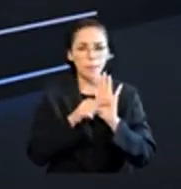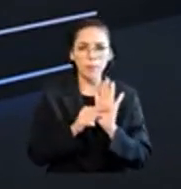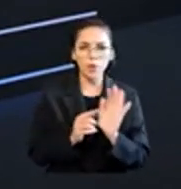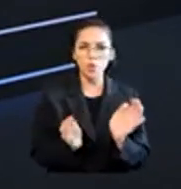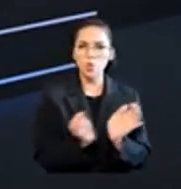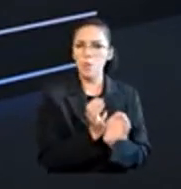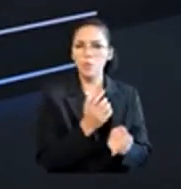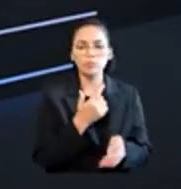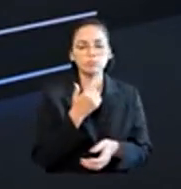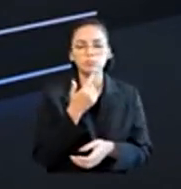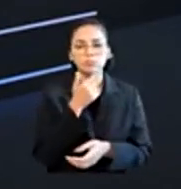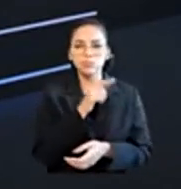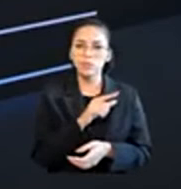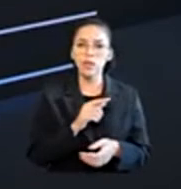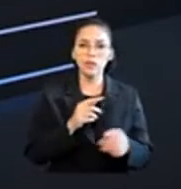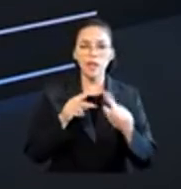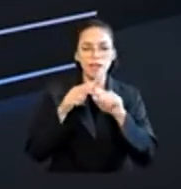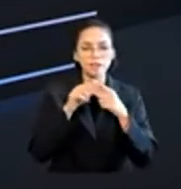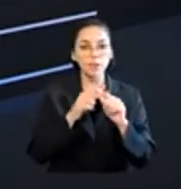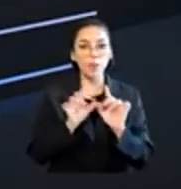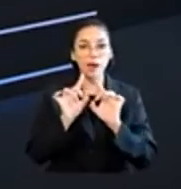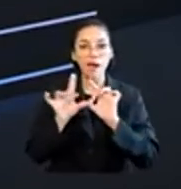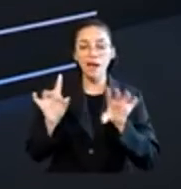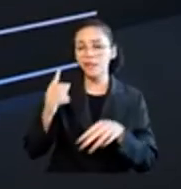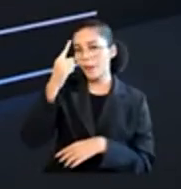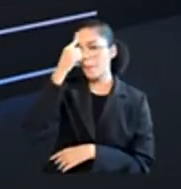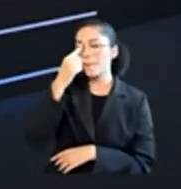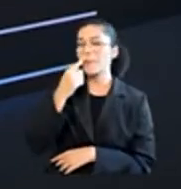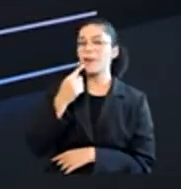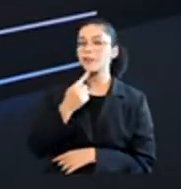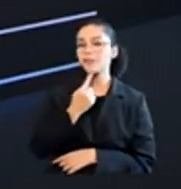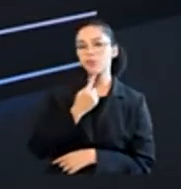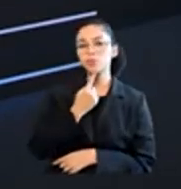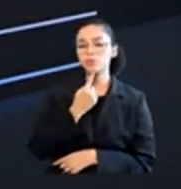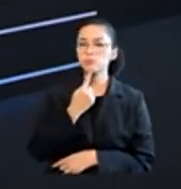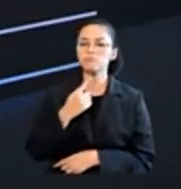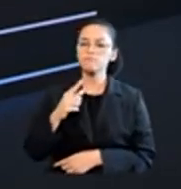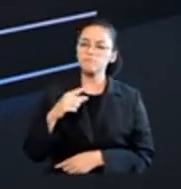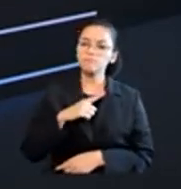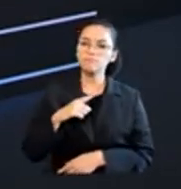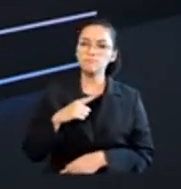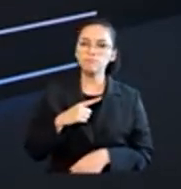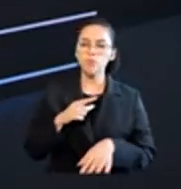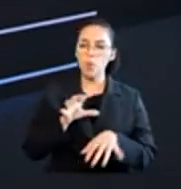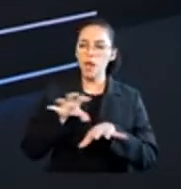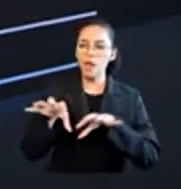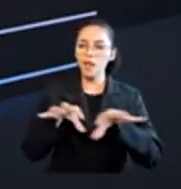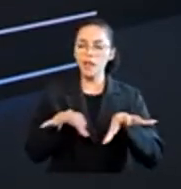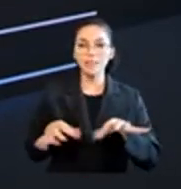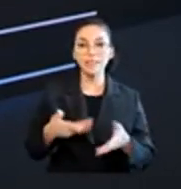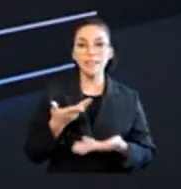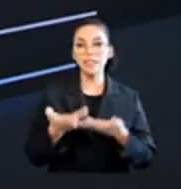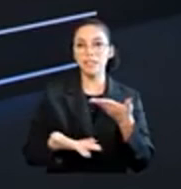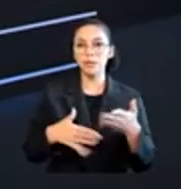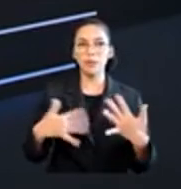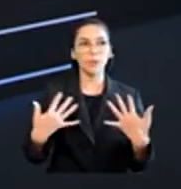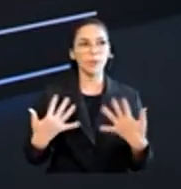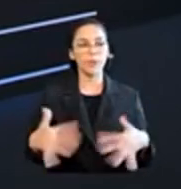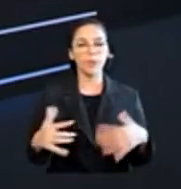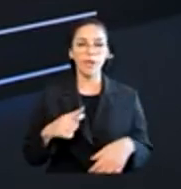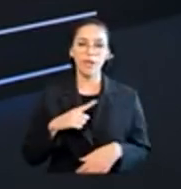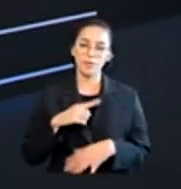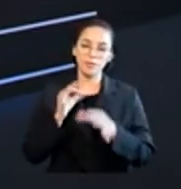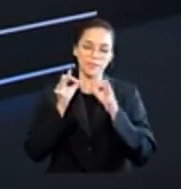cliente, aliados a uma rede de atendimento bastante robusta e preparada para receber nossos clientes, tenho certeza que